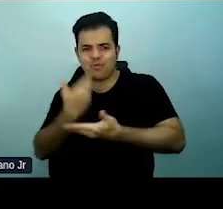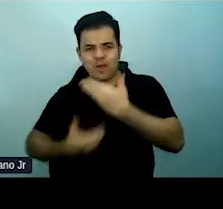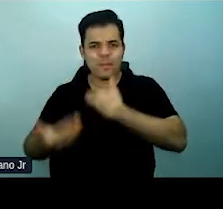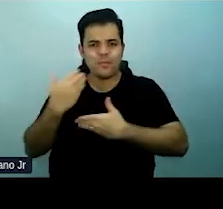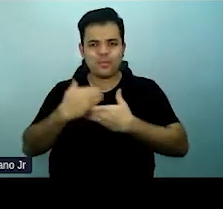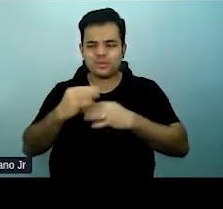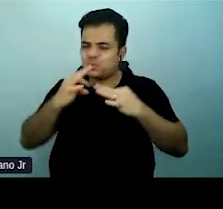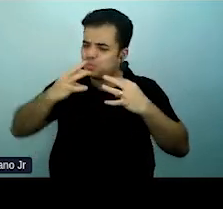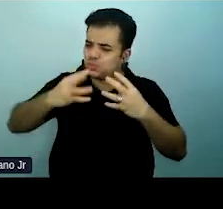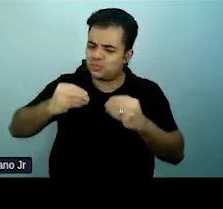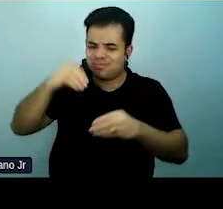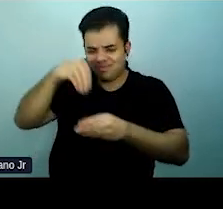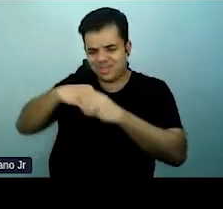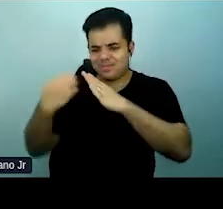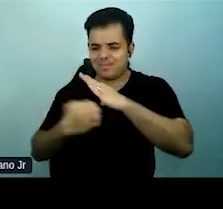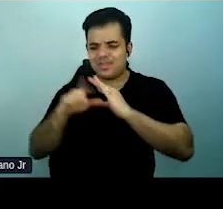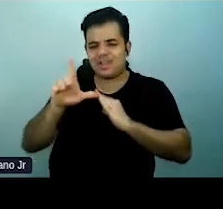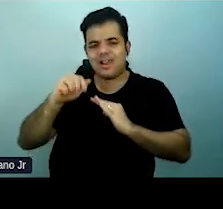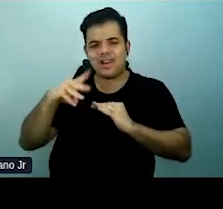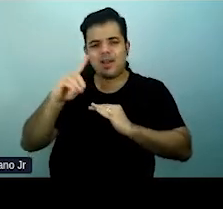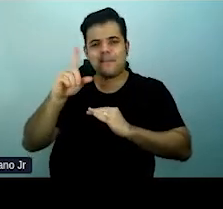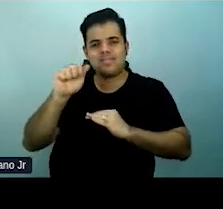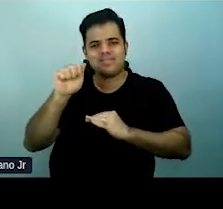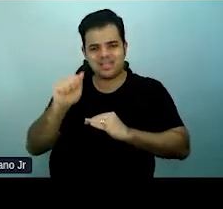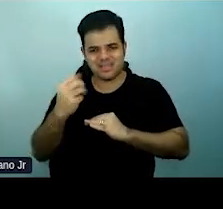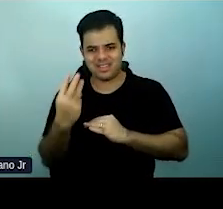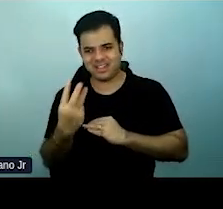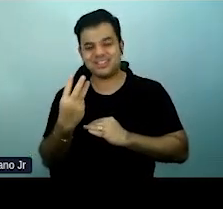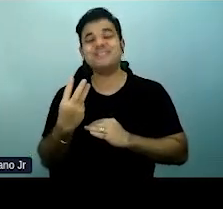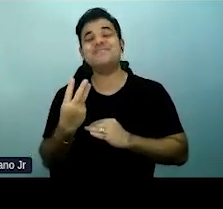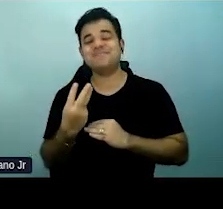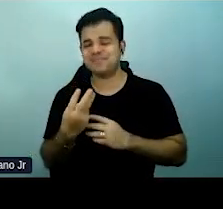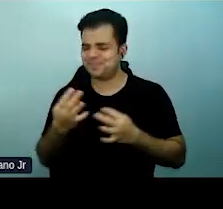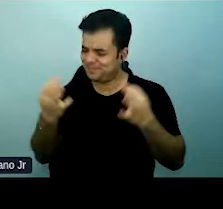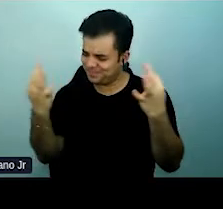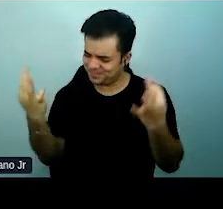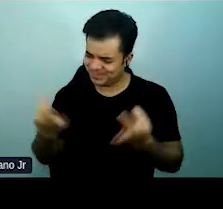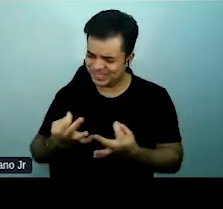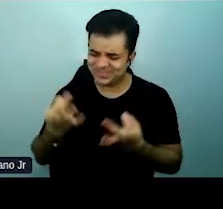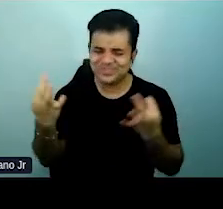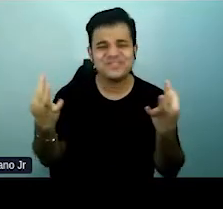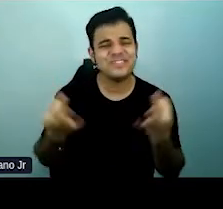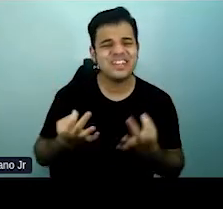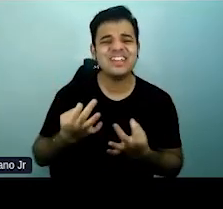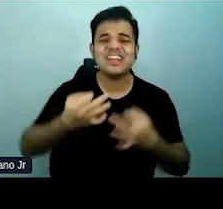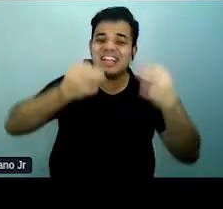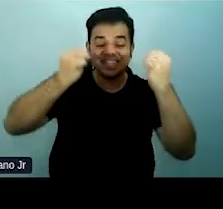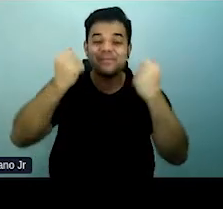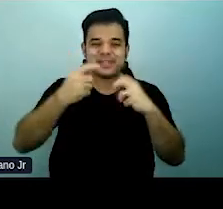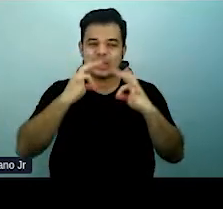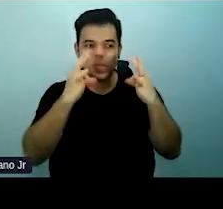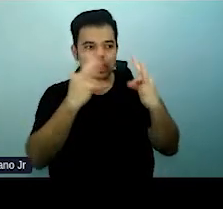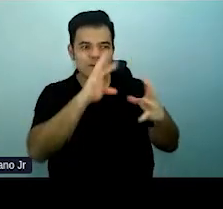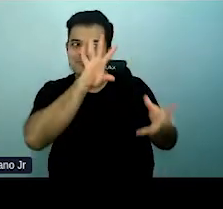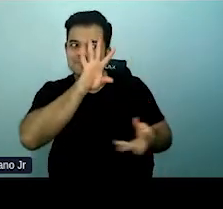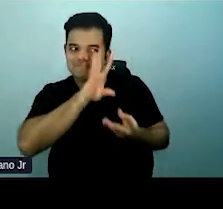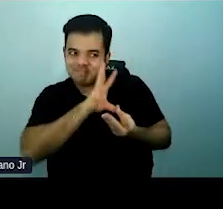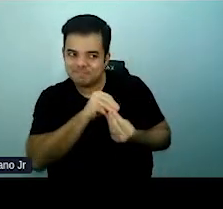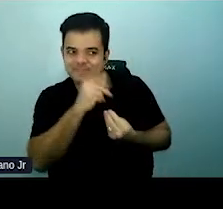pessoas na Lambda, né? Perfeito. E aí, falando um pouquinho sobre tudo isso que a Patrícia falou,